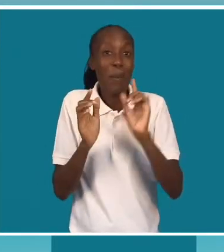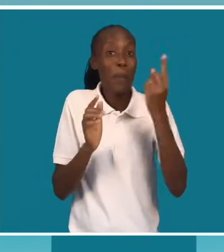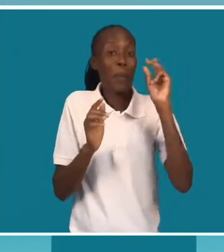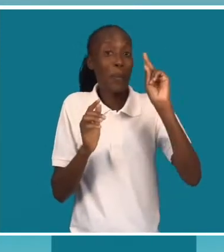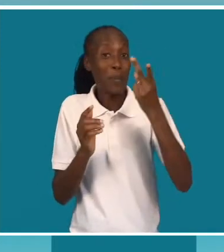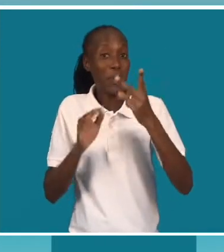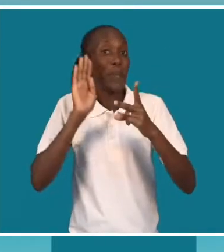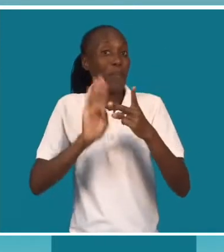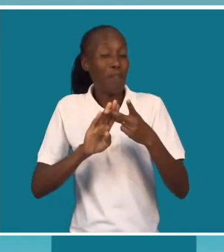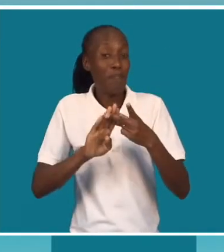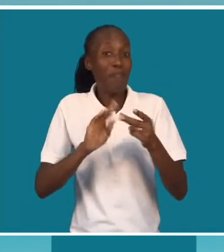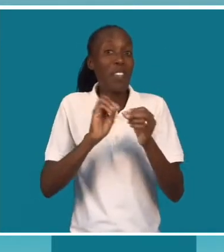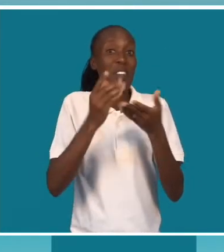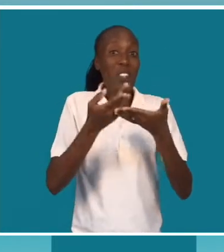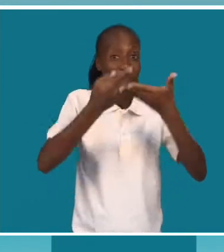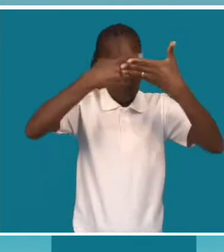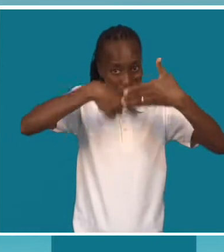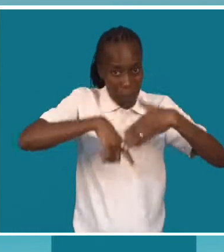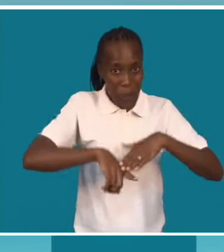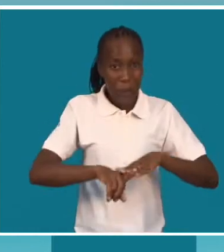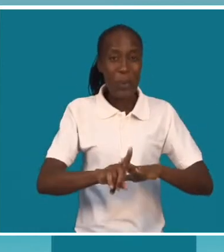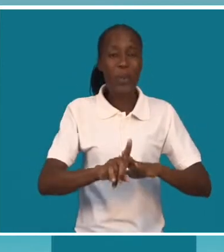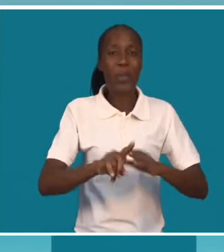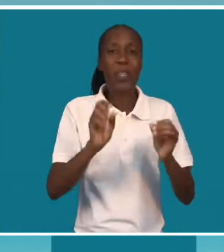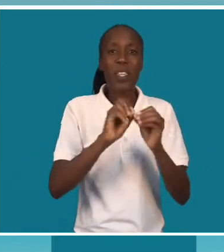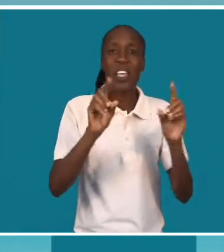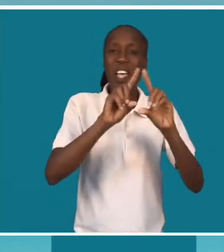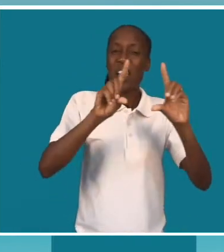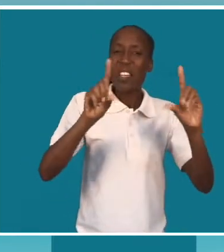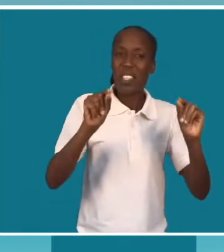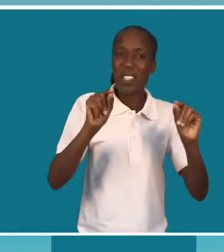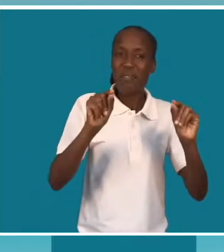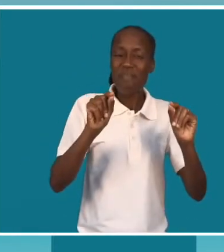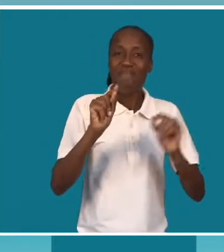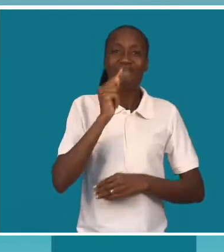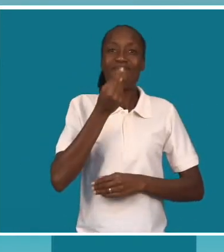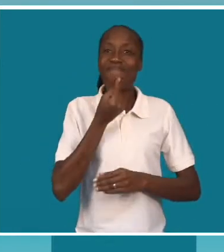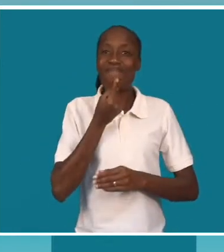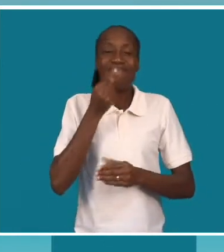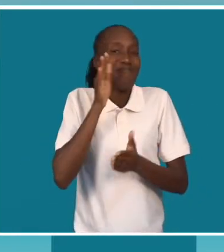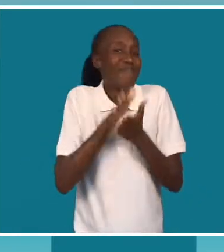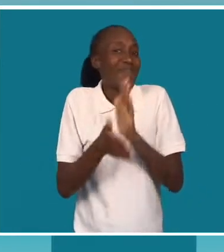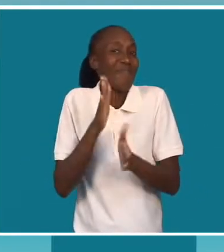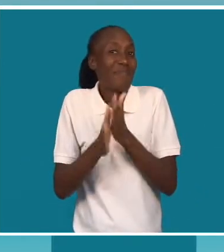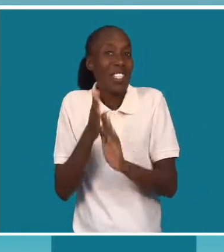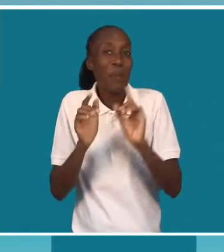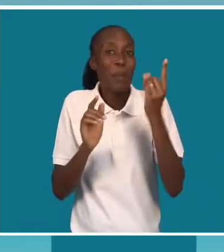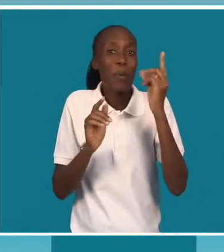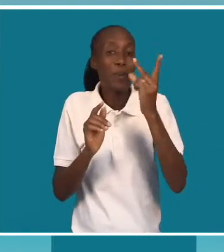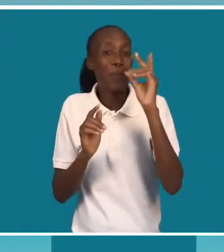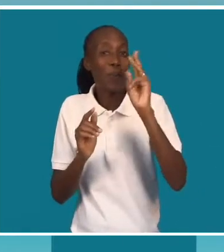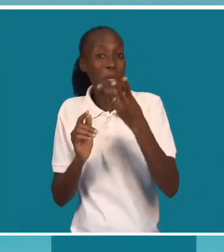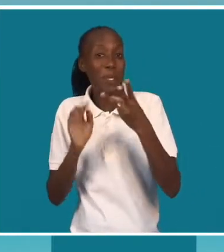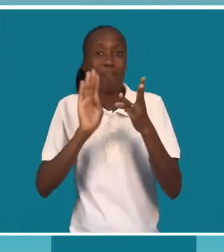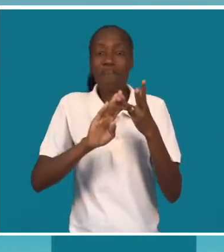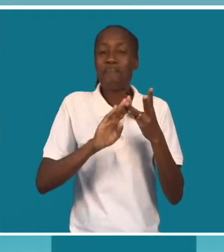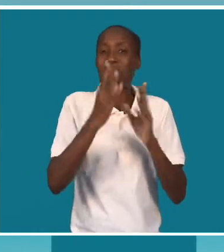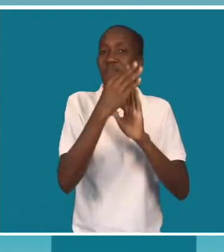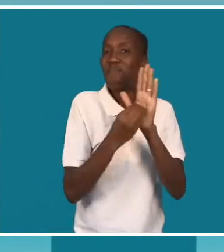Segundo, andarem, ter recorrido para os assuntos, não sei o que, nada. O terceiro, nada.